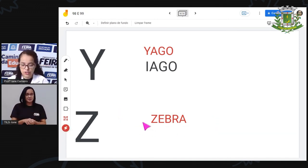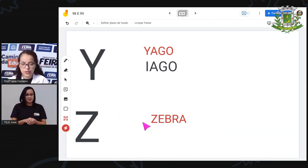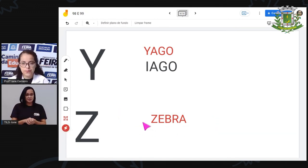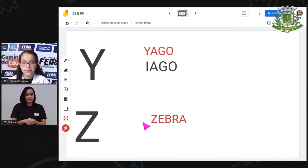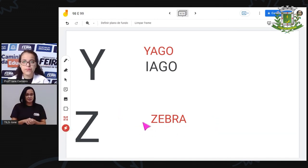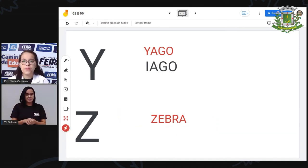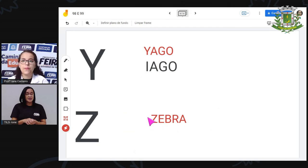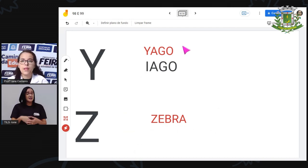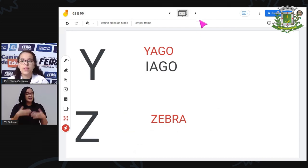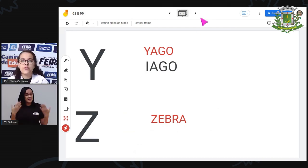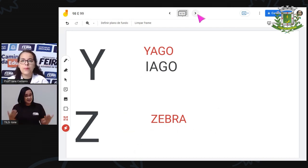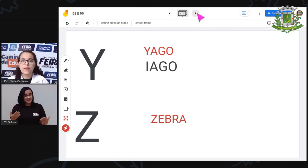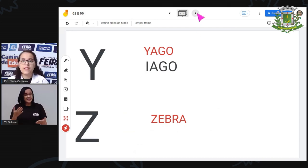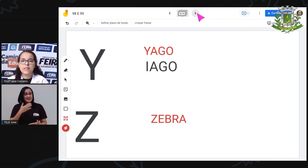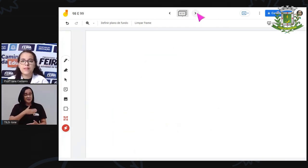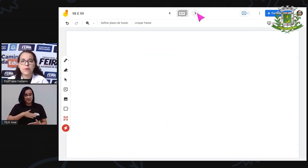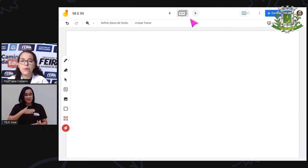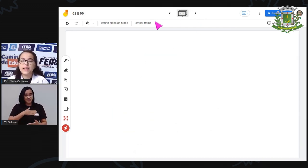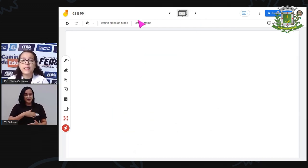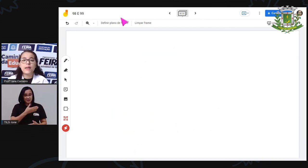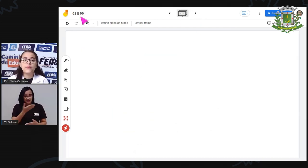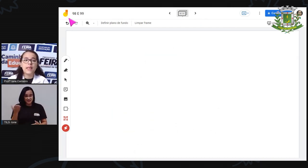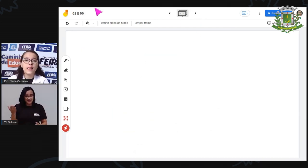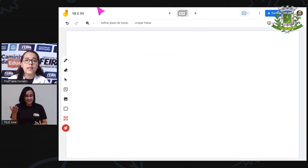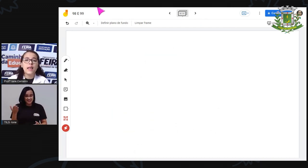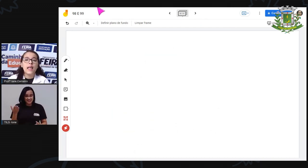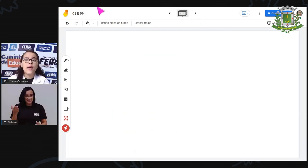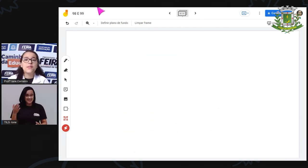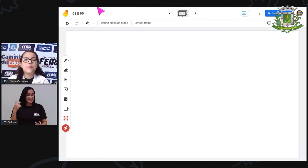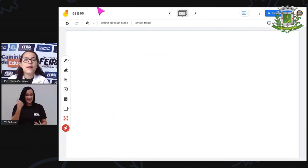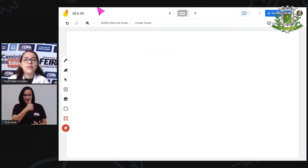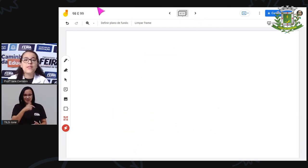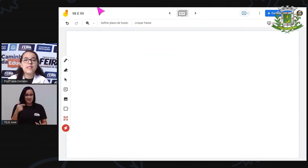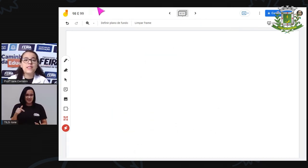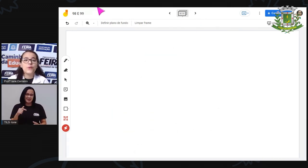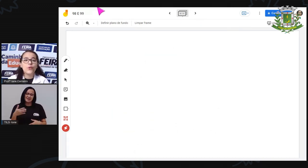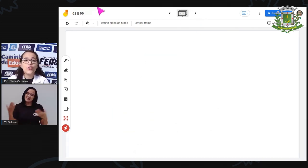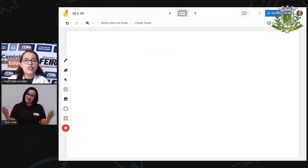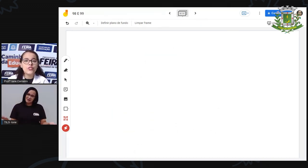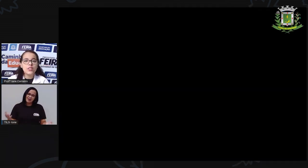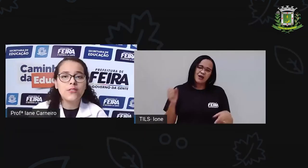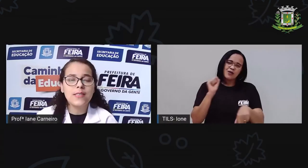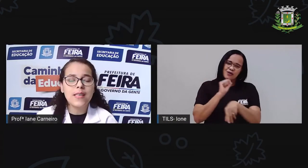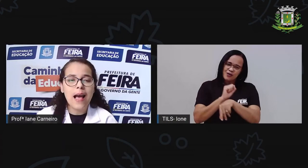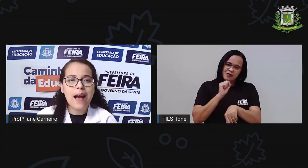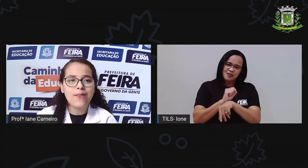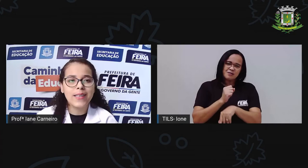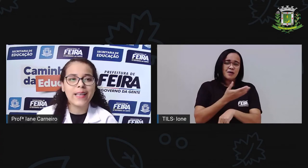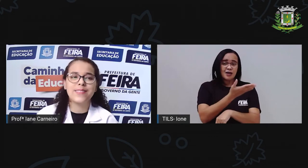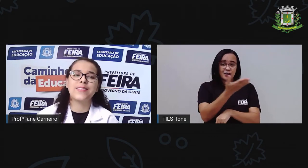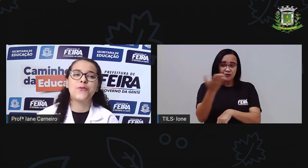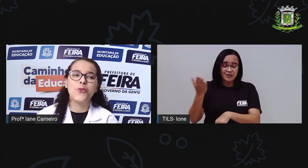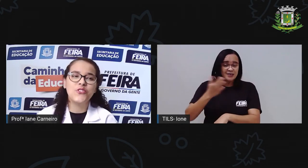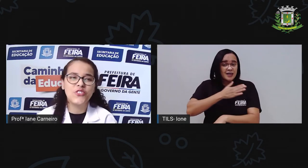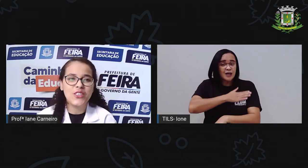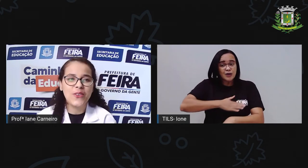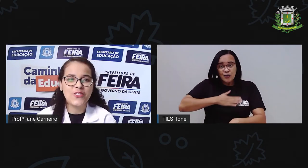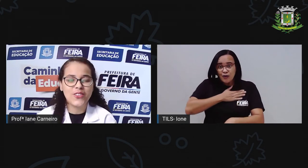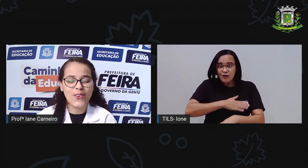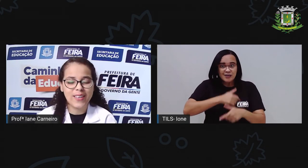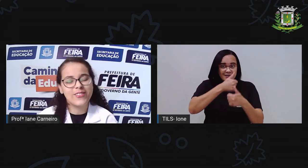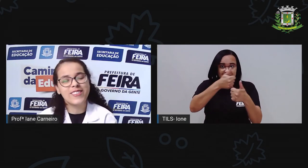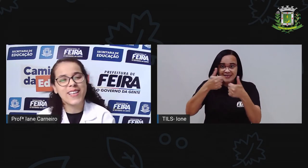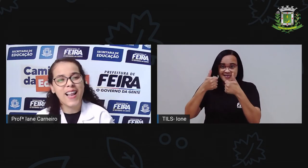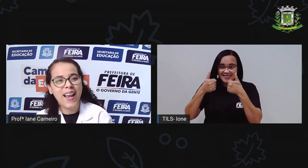Beleza, gente? Deixa eu ver se tem mais alguma aqui. Não tem. Eu espero que vocês tenham curtido essa aula, né? Que vocês tenham curtido